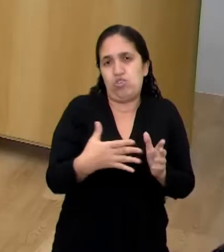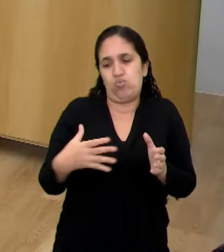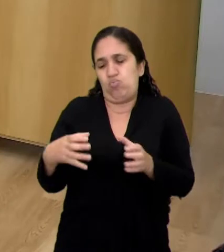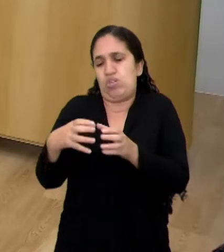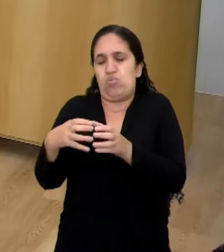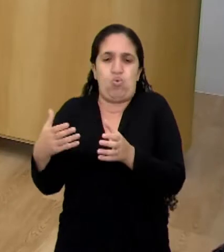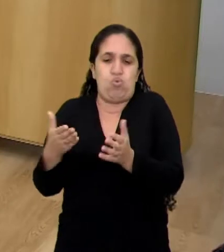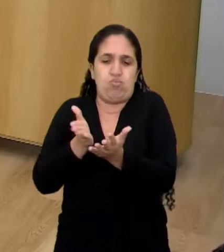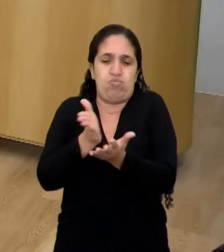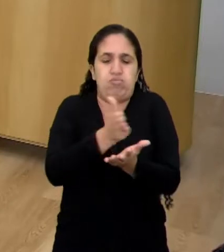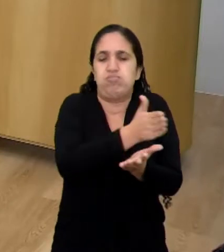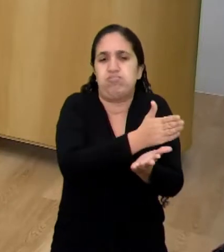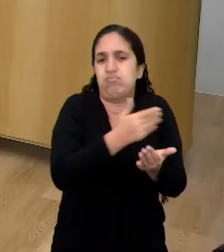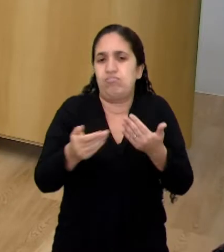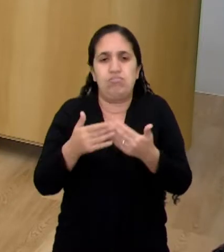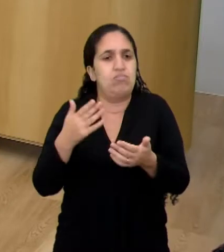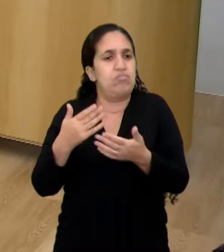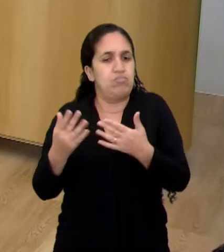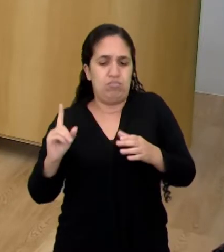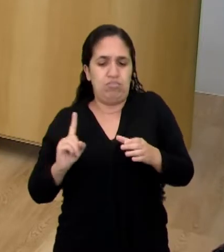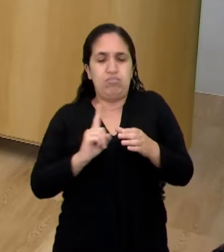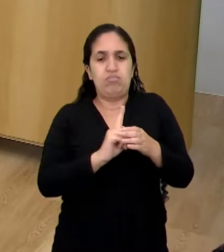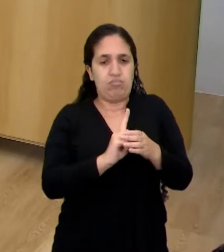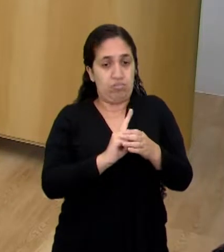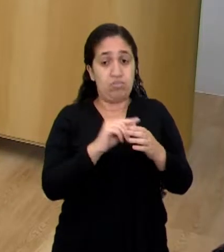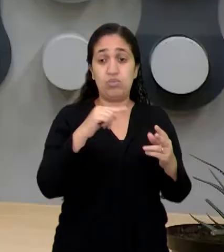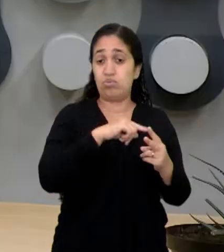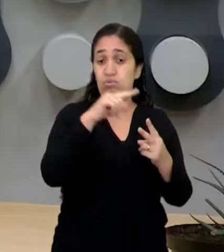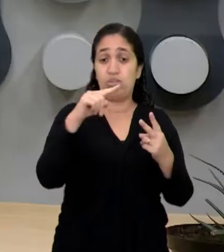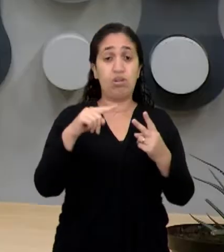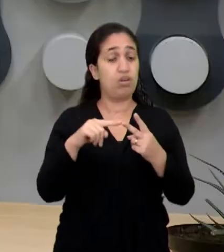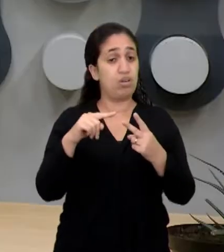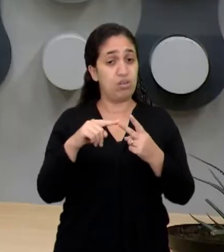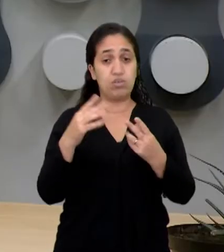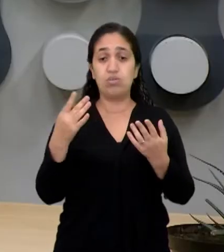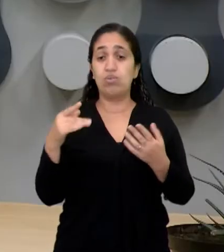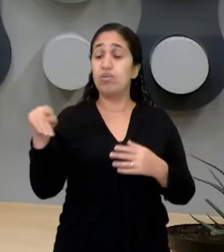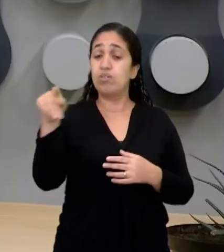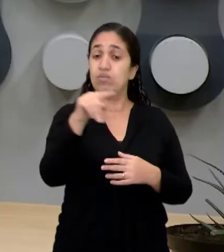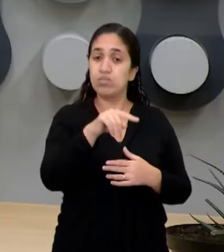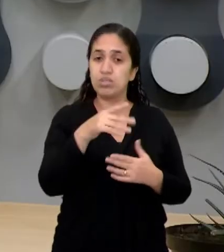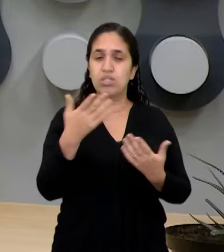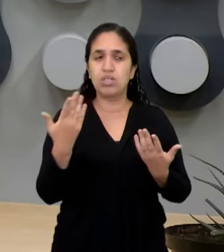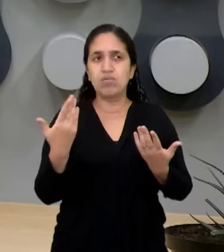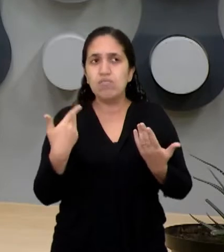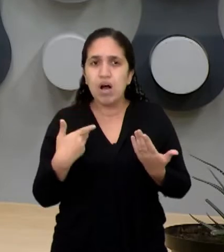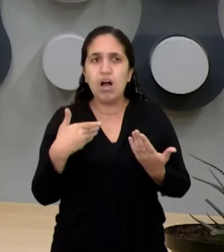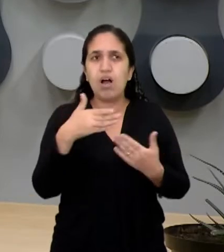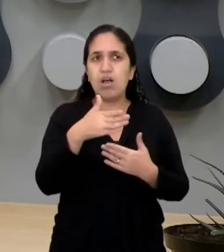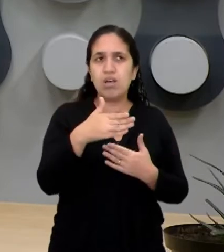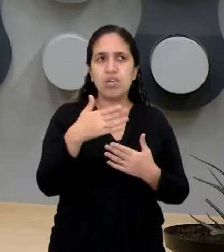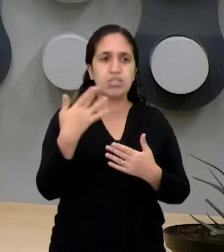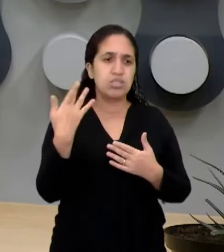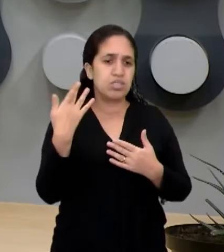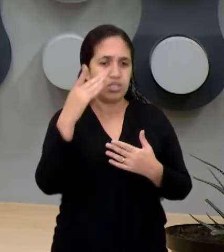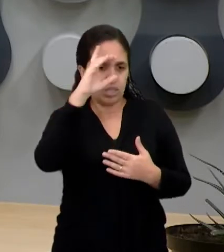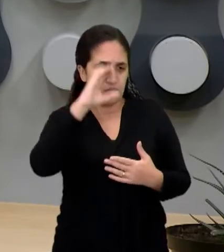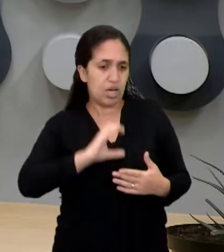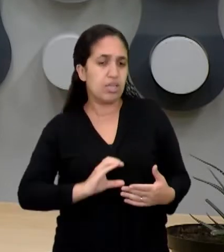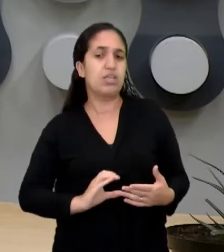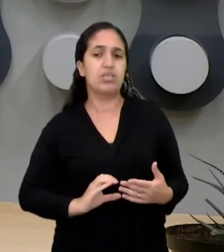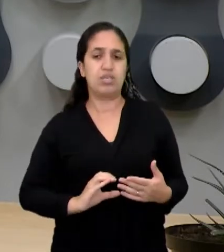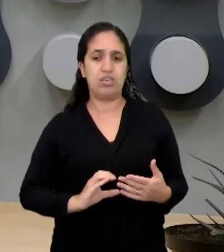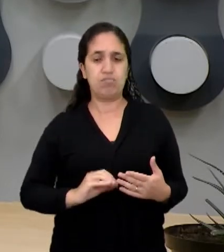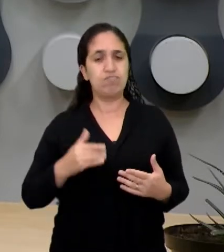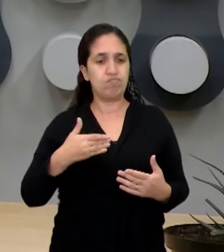de um segmento que seja. E o segundo é para que você possa exercer, inclusive, a sua cidadania, a depender